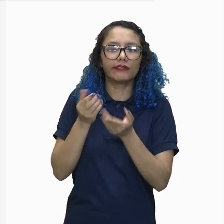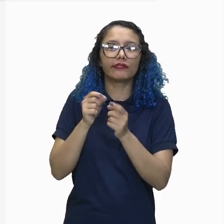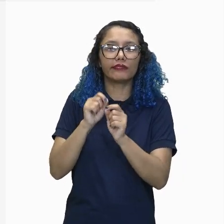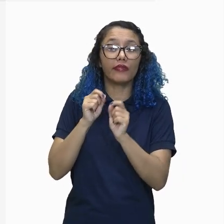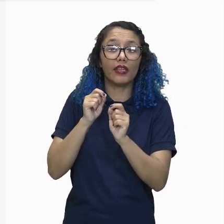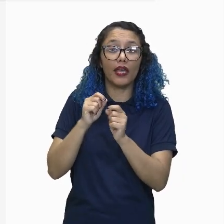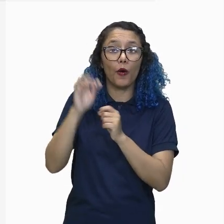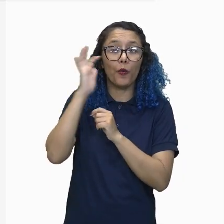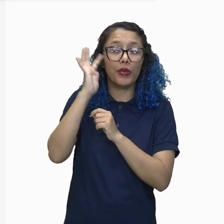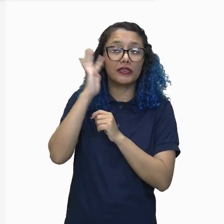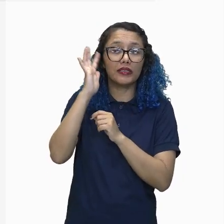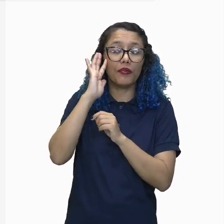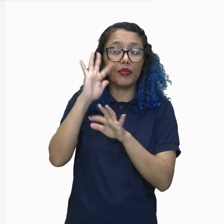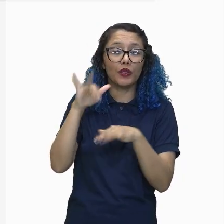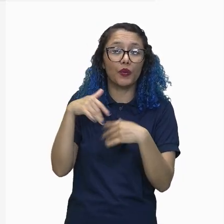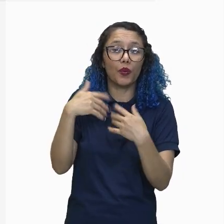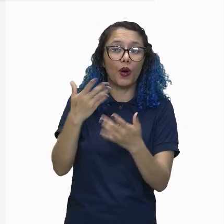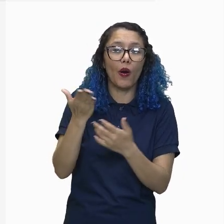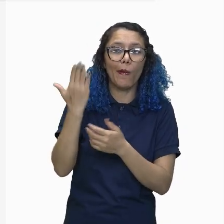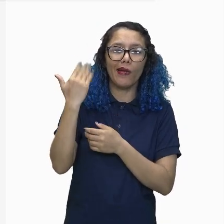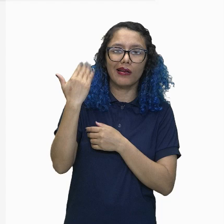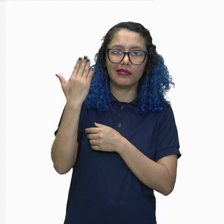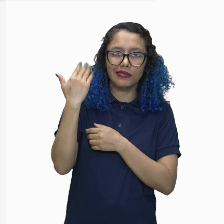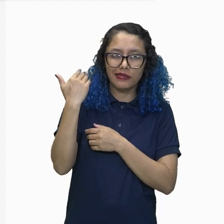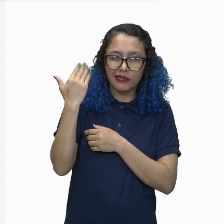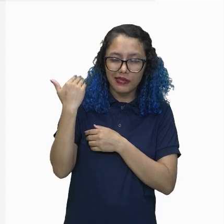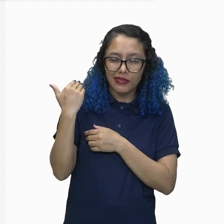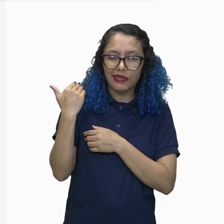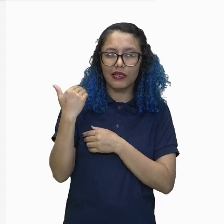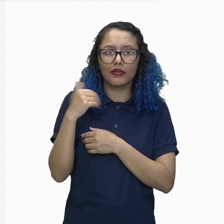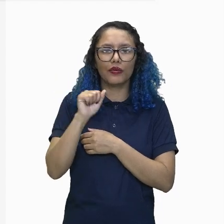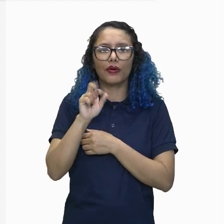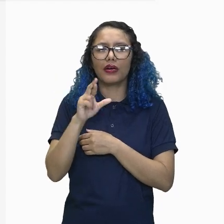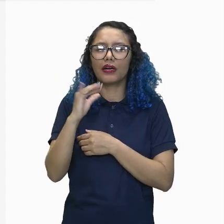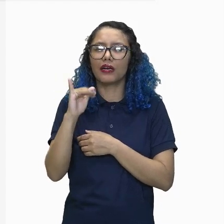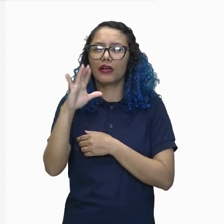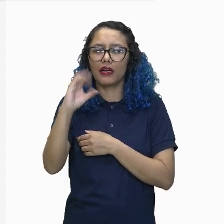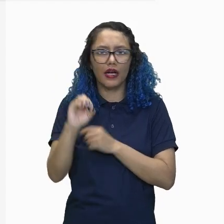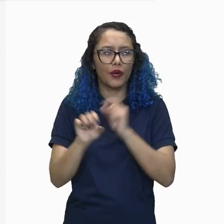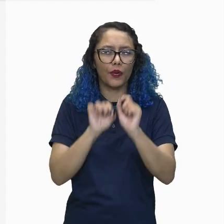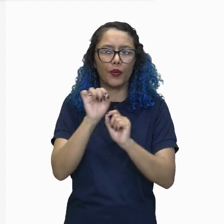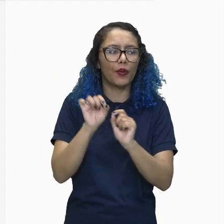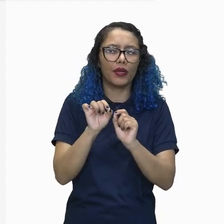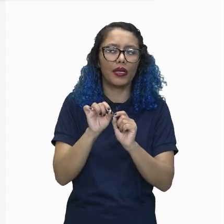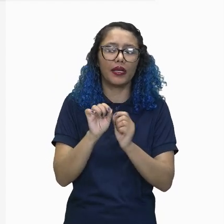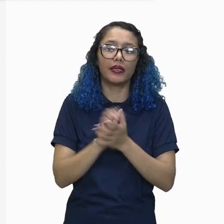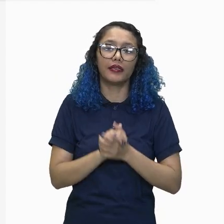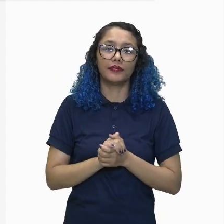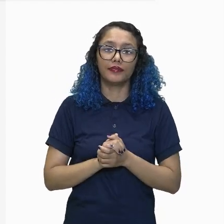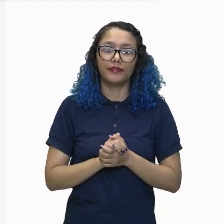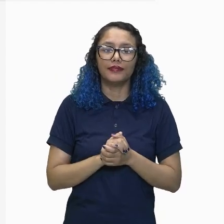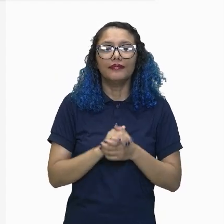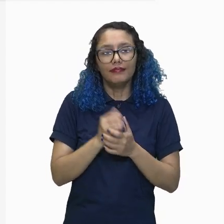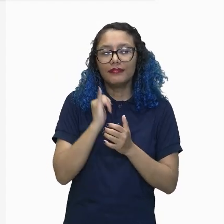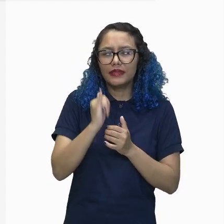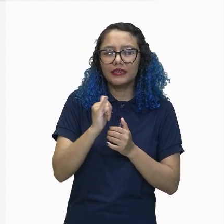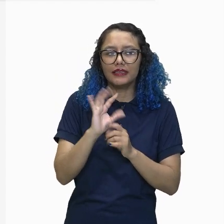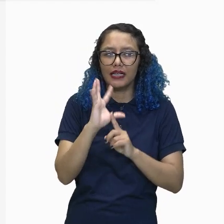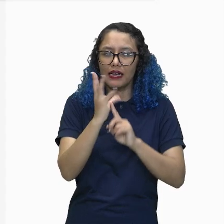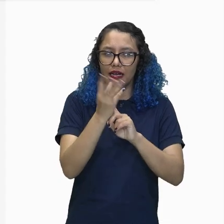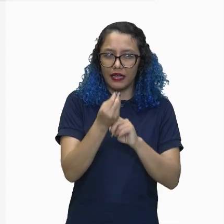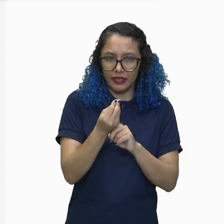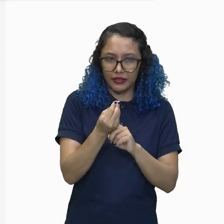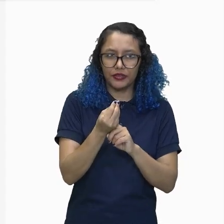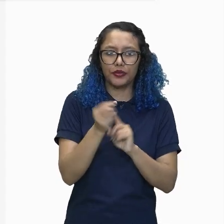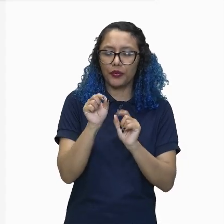Né? Esse pensamento arcaico, ele diz que seria a arte como mediação. Quem tinha esse pensamento